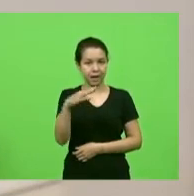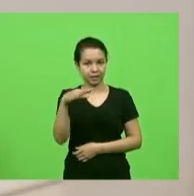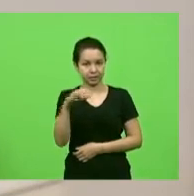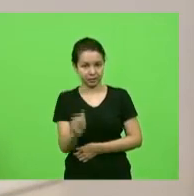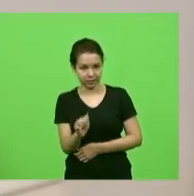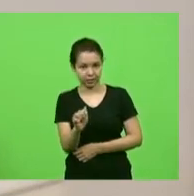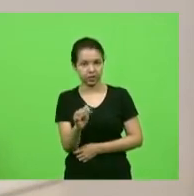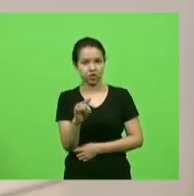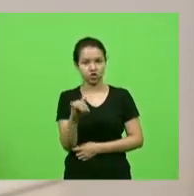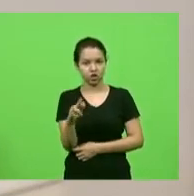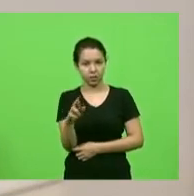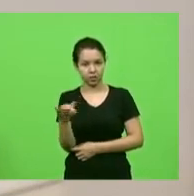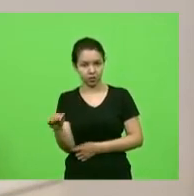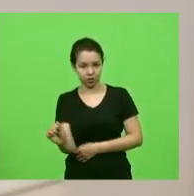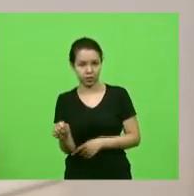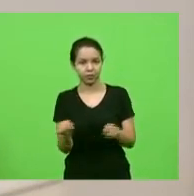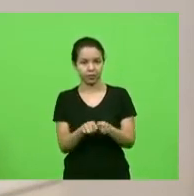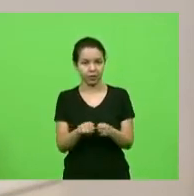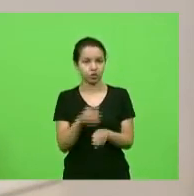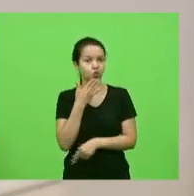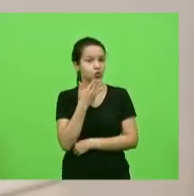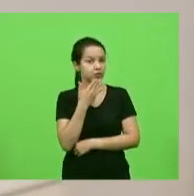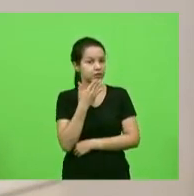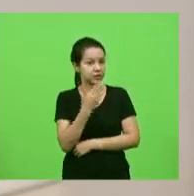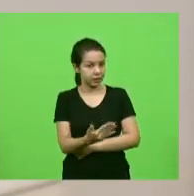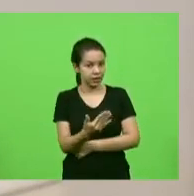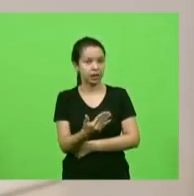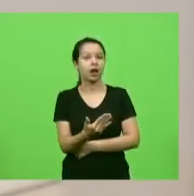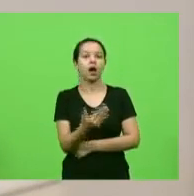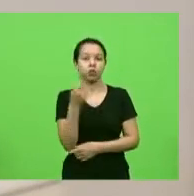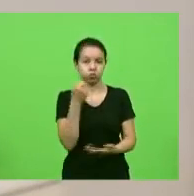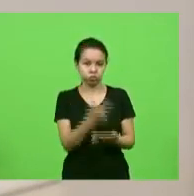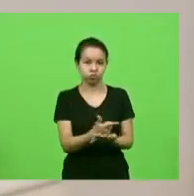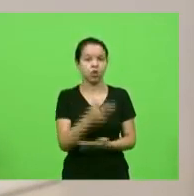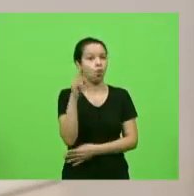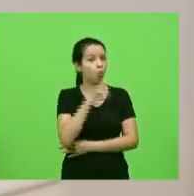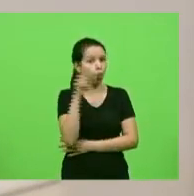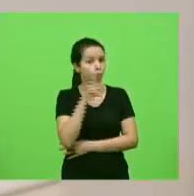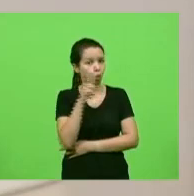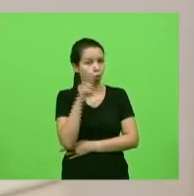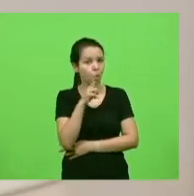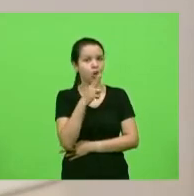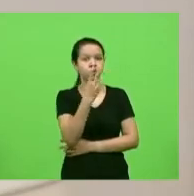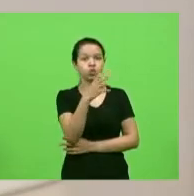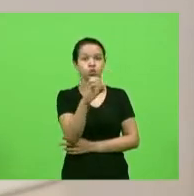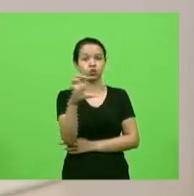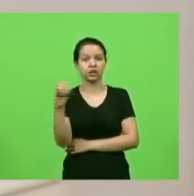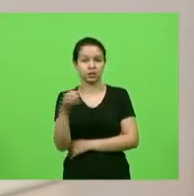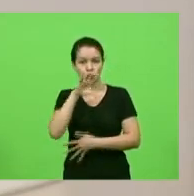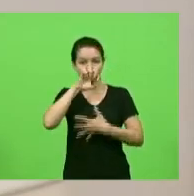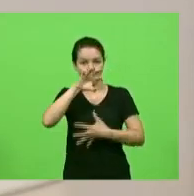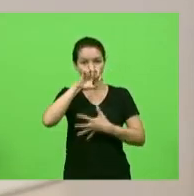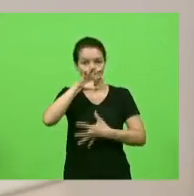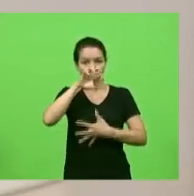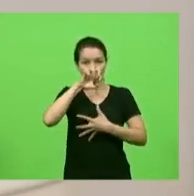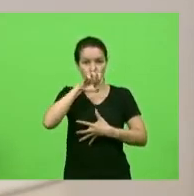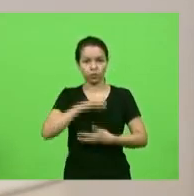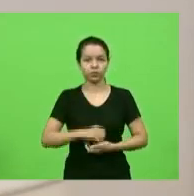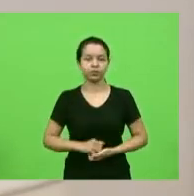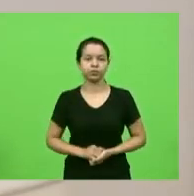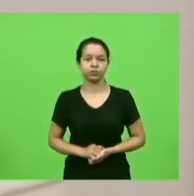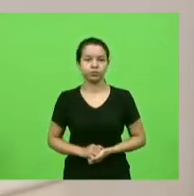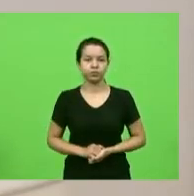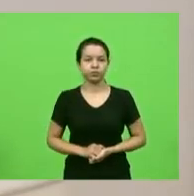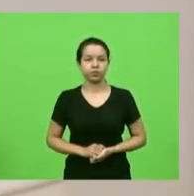Jeremias Pauli, solicitando a aquisição emergencial dos 200 ventiladores pulmonares. No mesmo